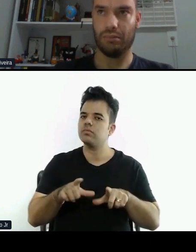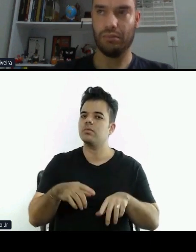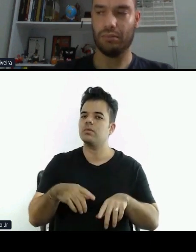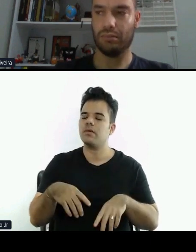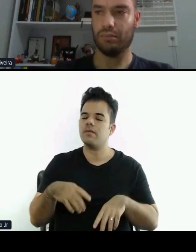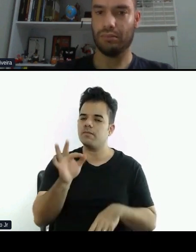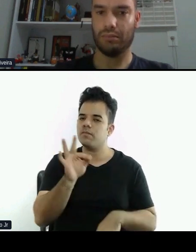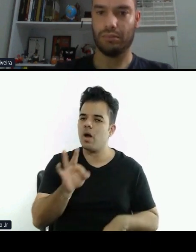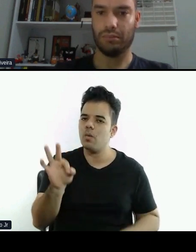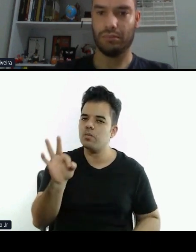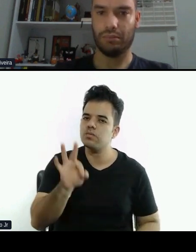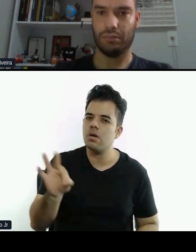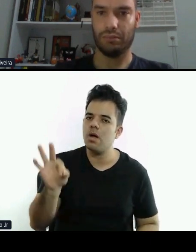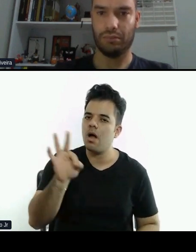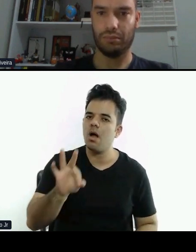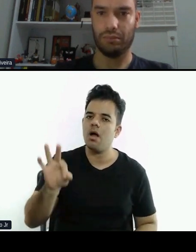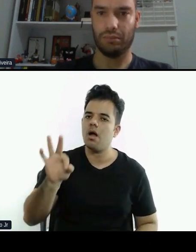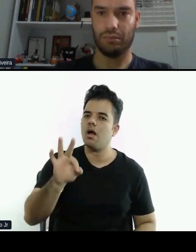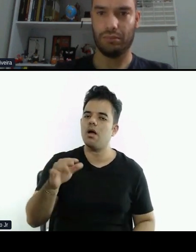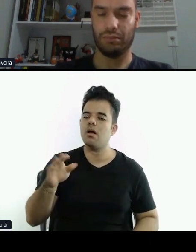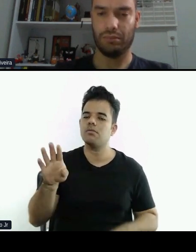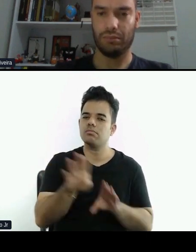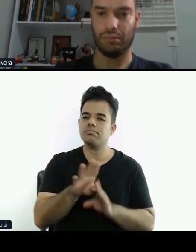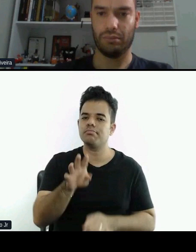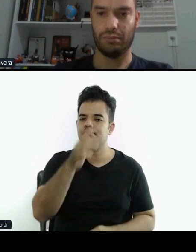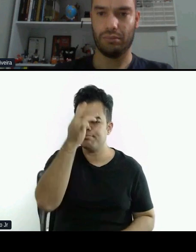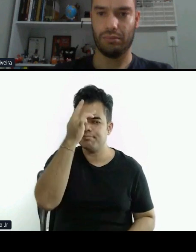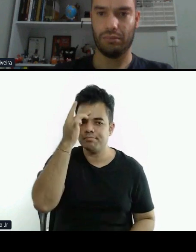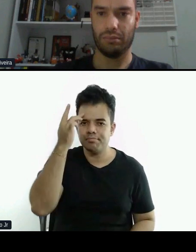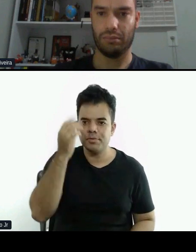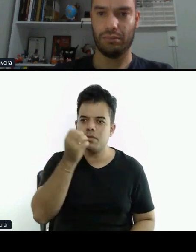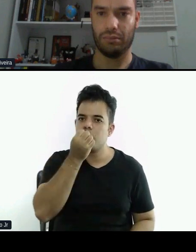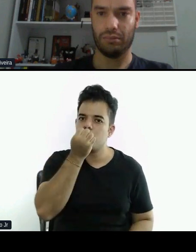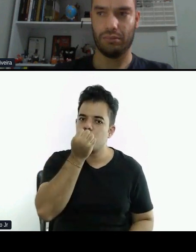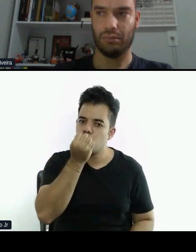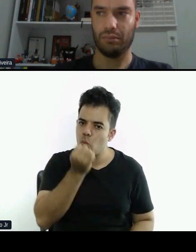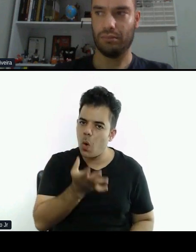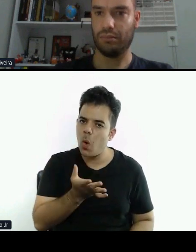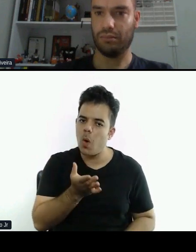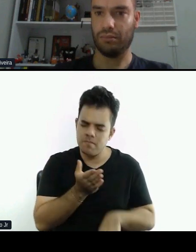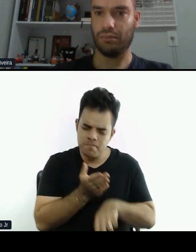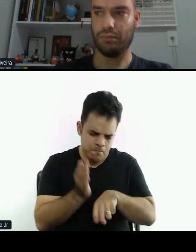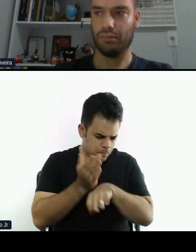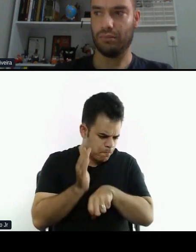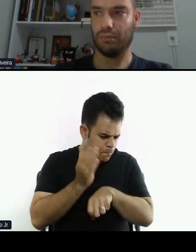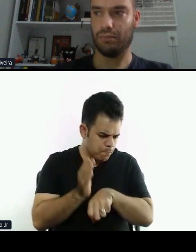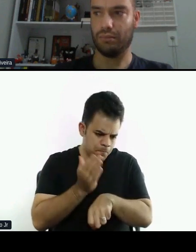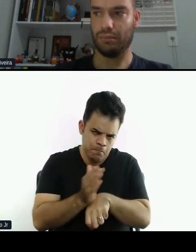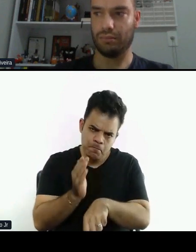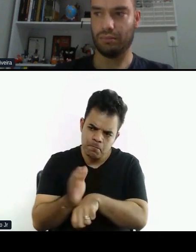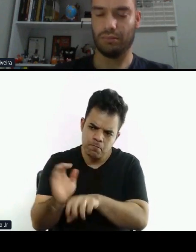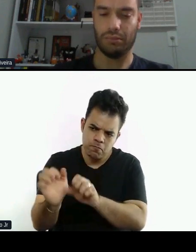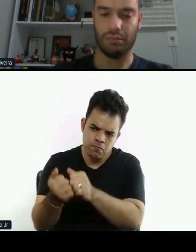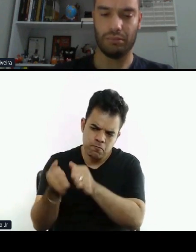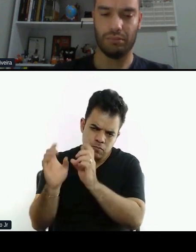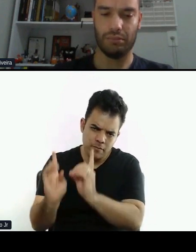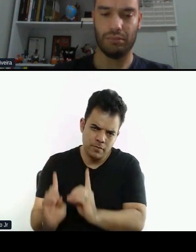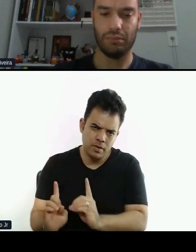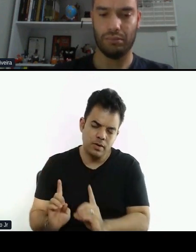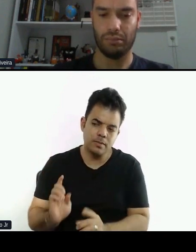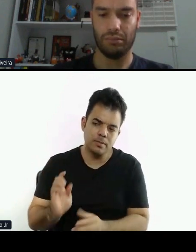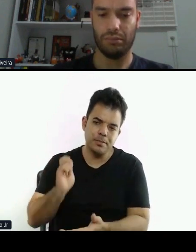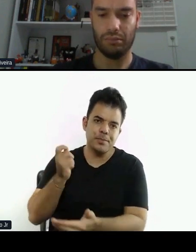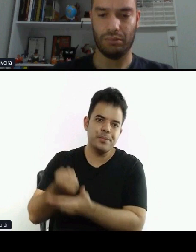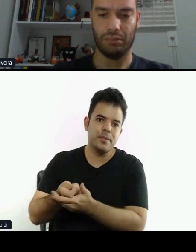eh, uma pessoa que tem uma formação boa de preparo com deficiência, aí quer pagar ele um